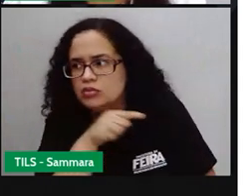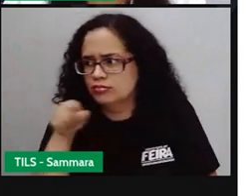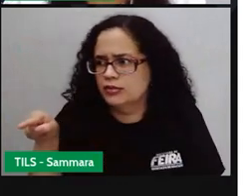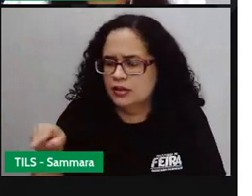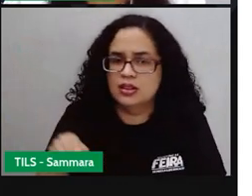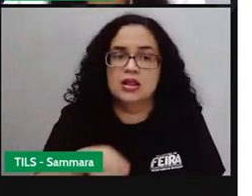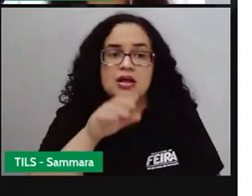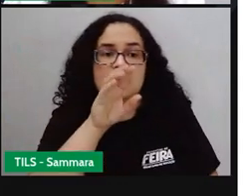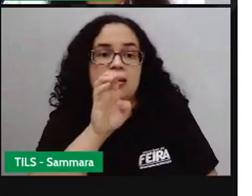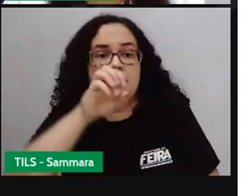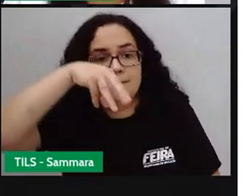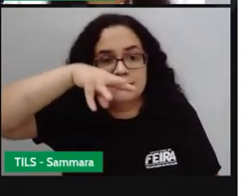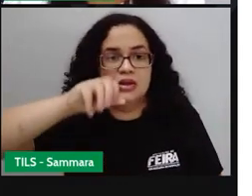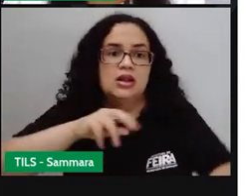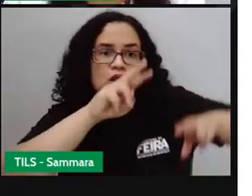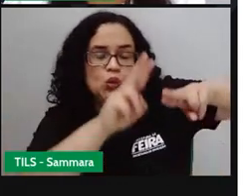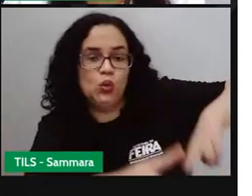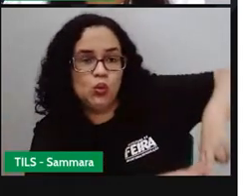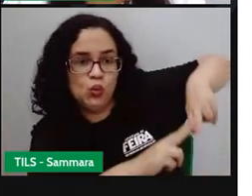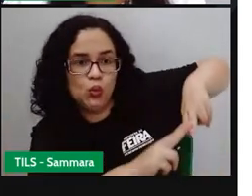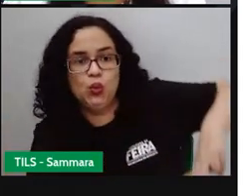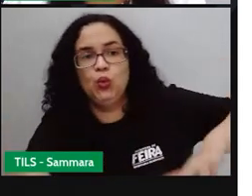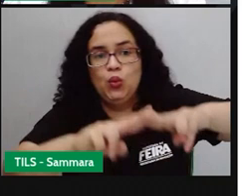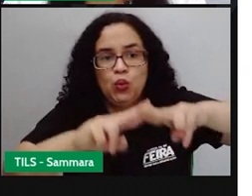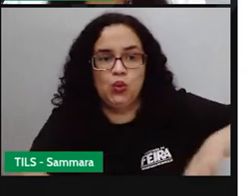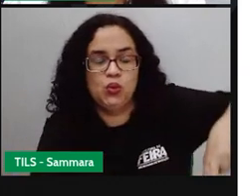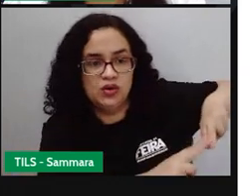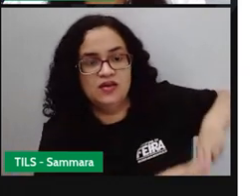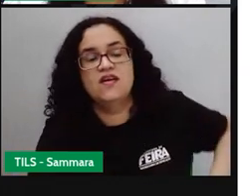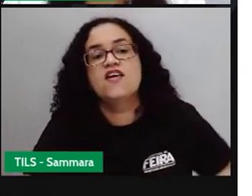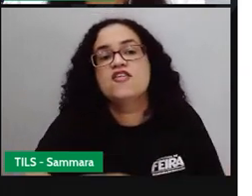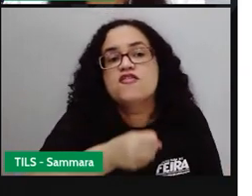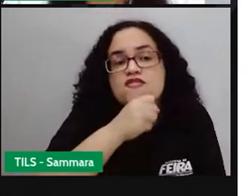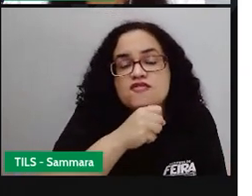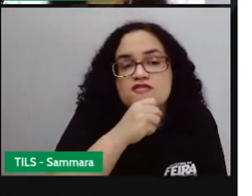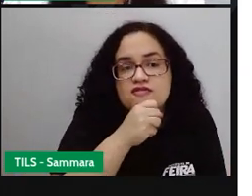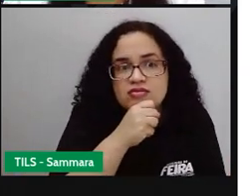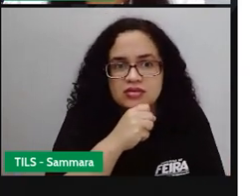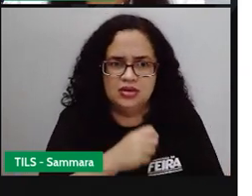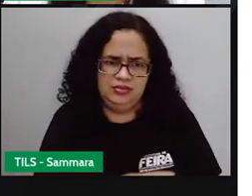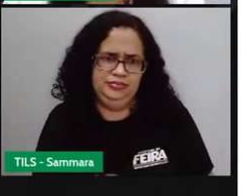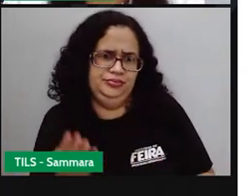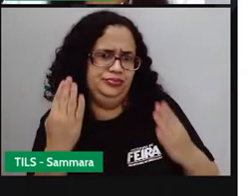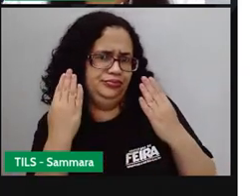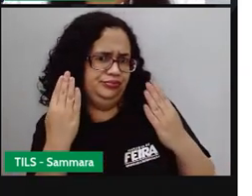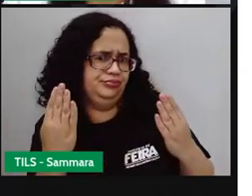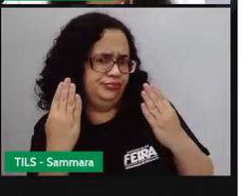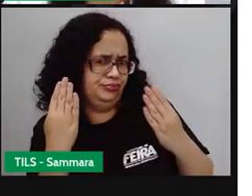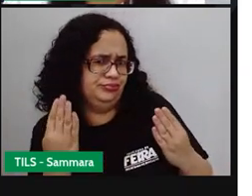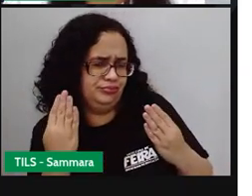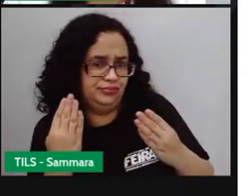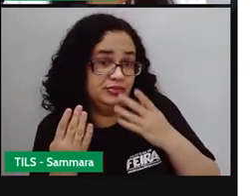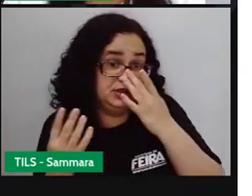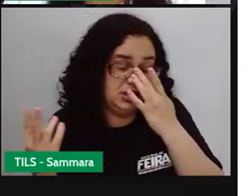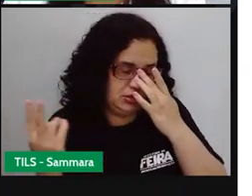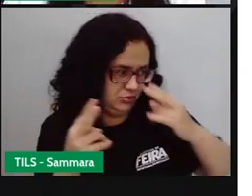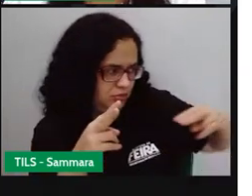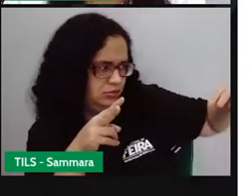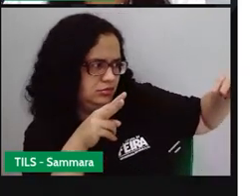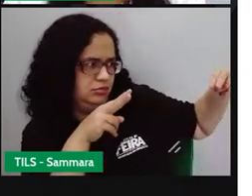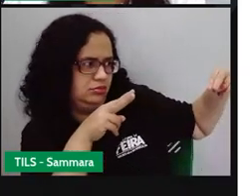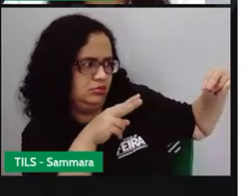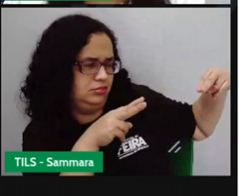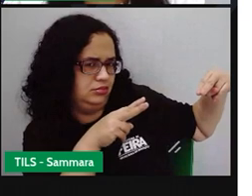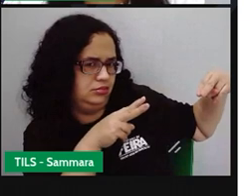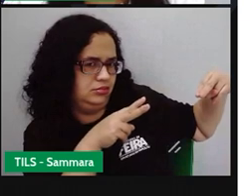só, Amélia! Ainda está balançando. Minha avó olhou e ficou desconfiada. As duas se olharam e